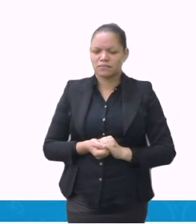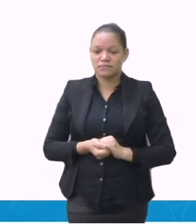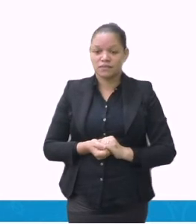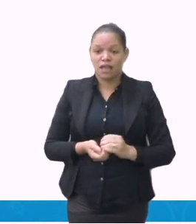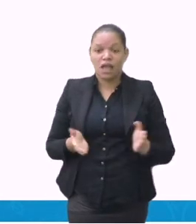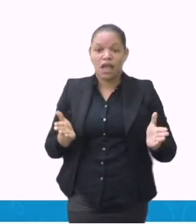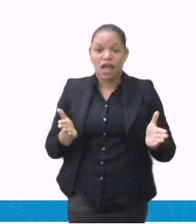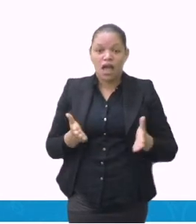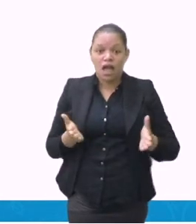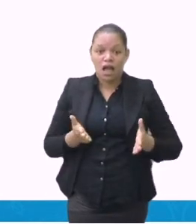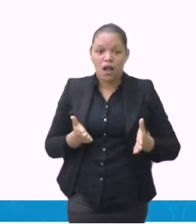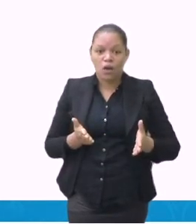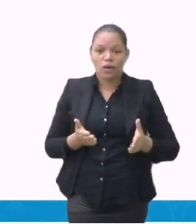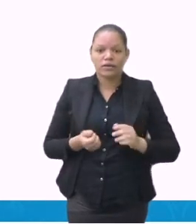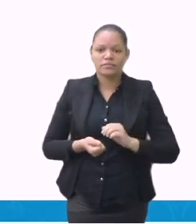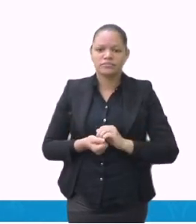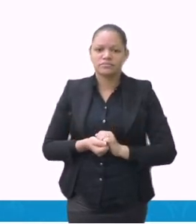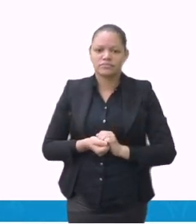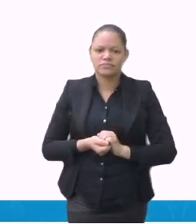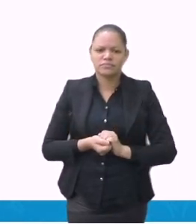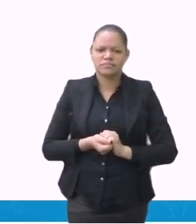Vamos ver qual a próxima coordenada.